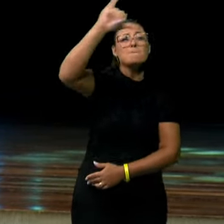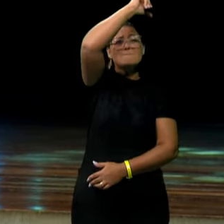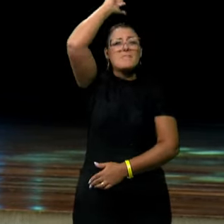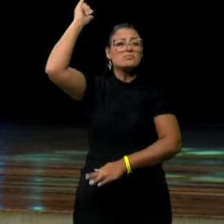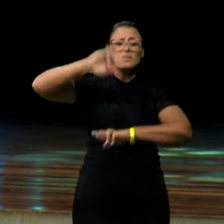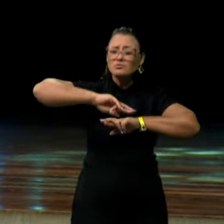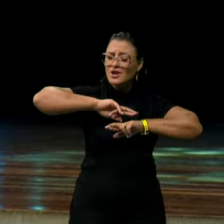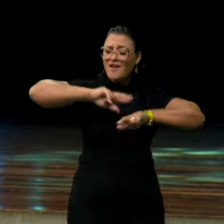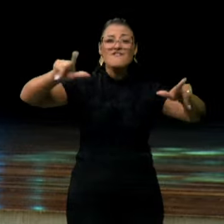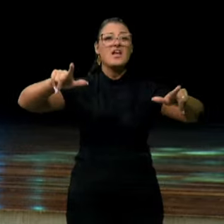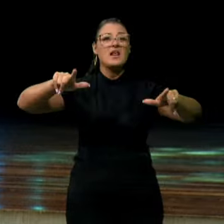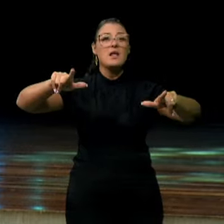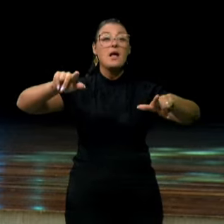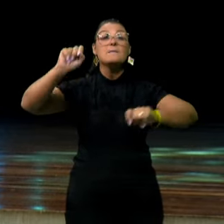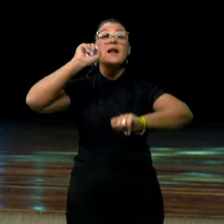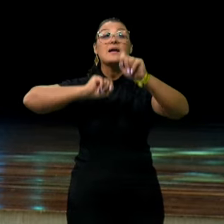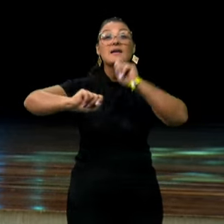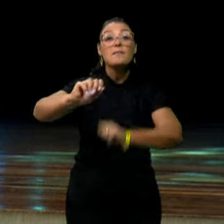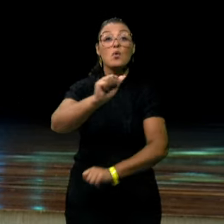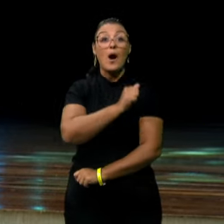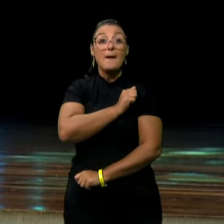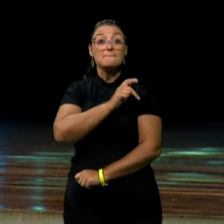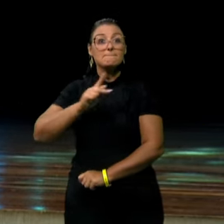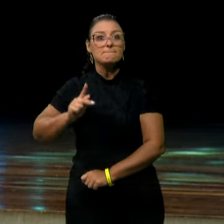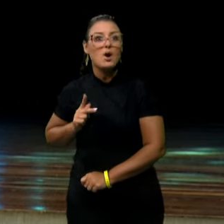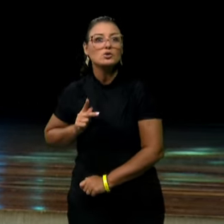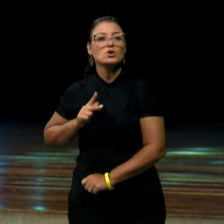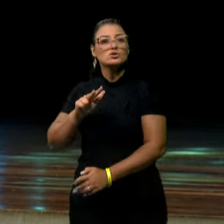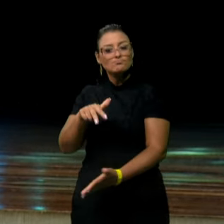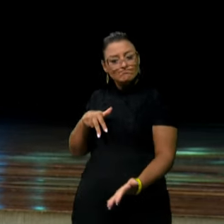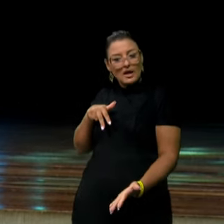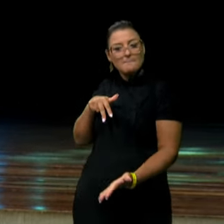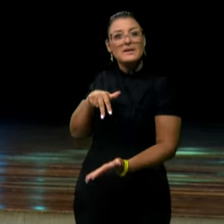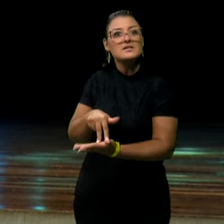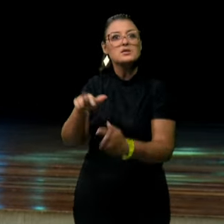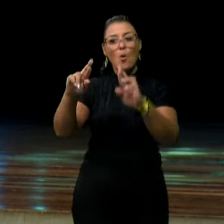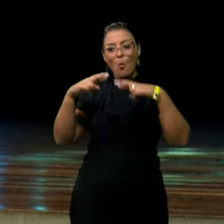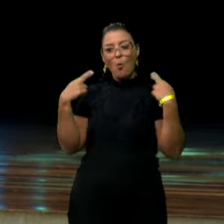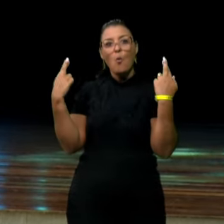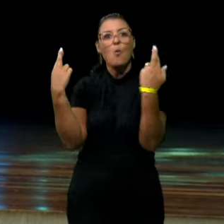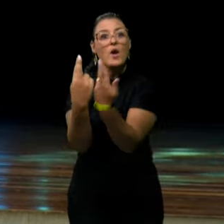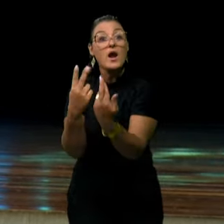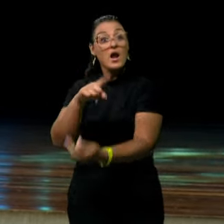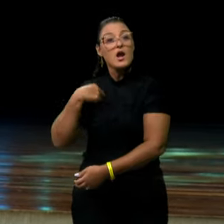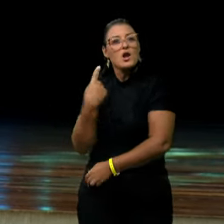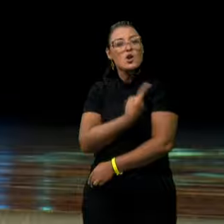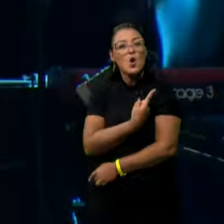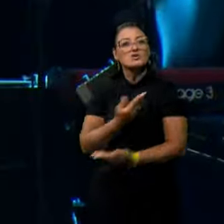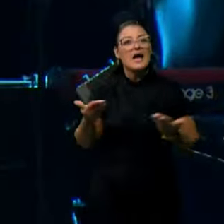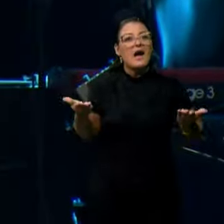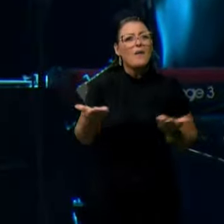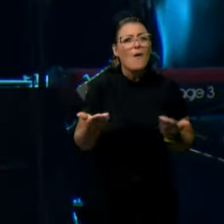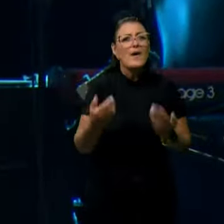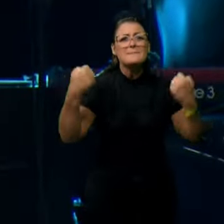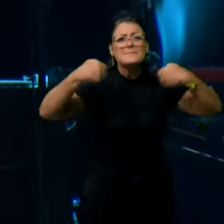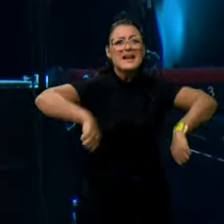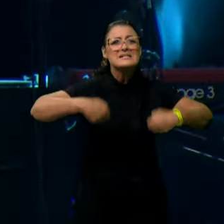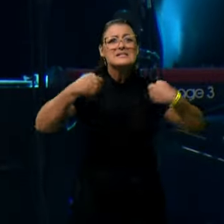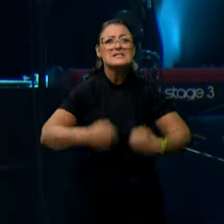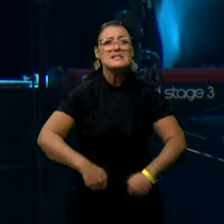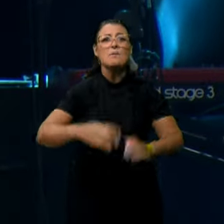que os apóstolos estabelecessem o reino nós precisamos agora de uma geração que comece a